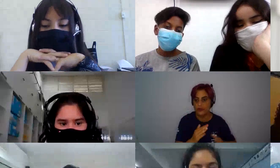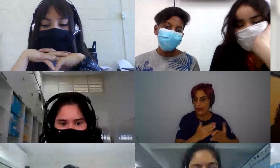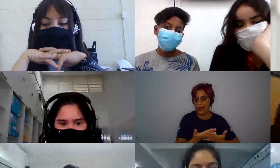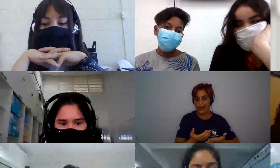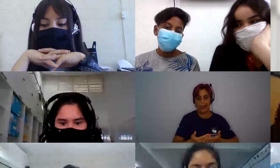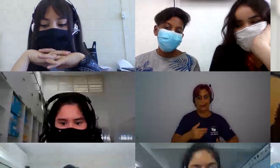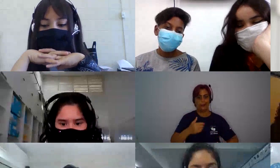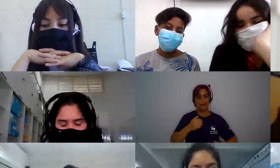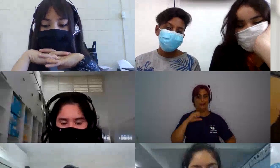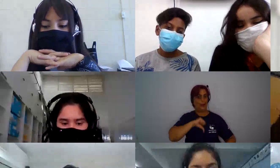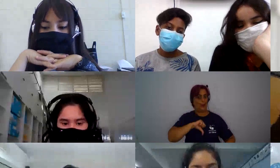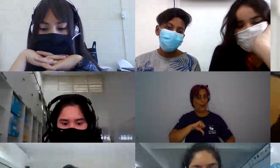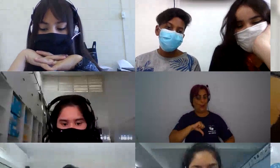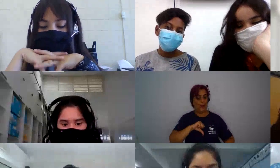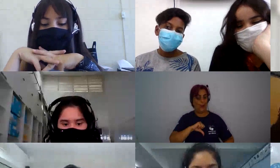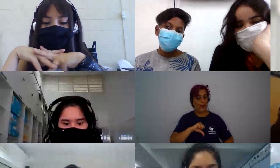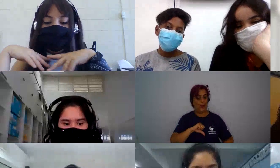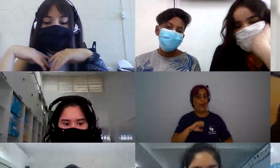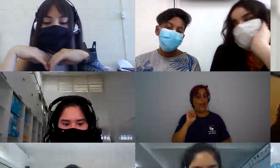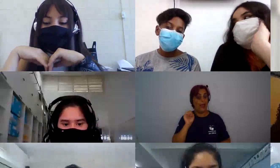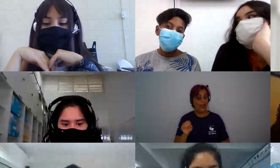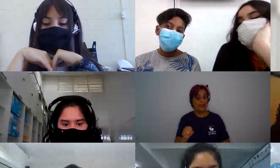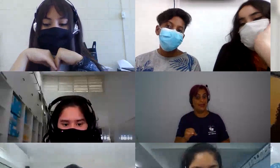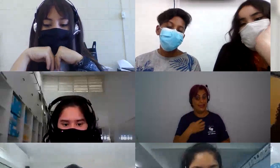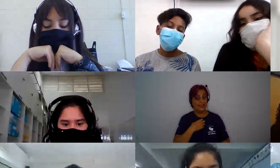assim, você sente falta de espaço, ô Miguel?